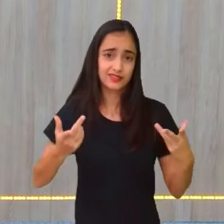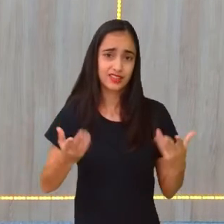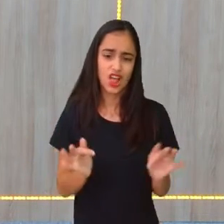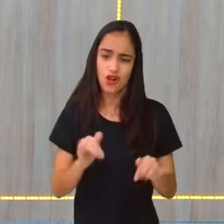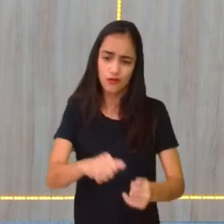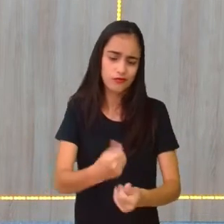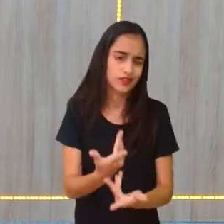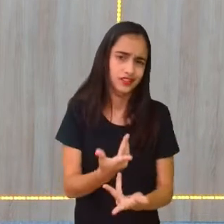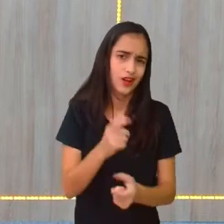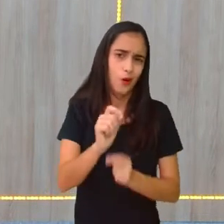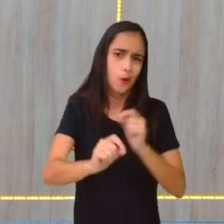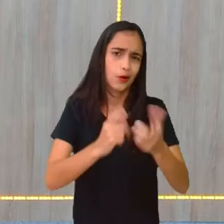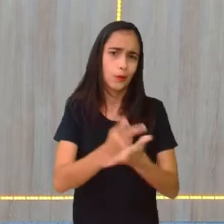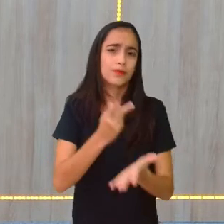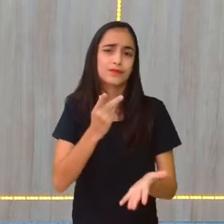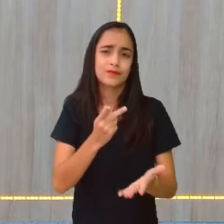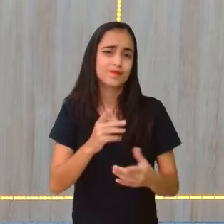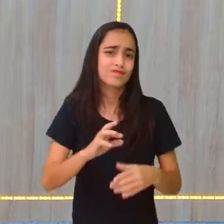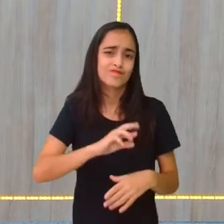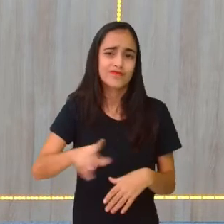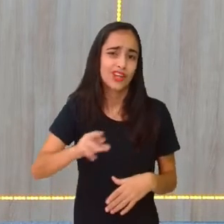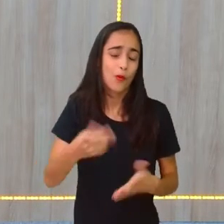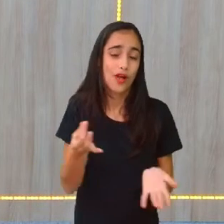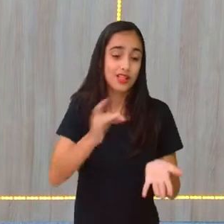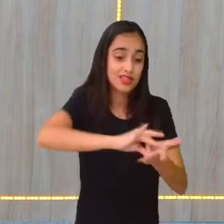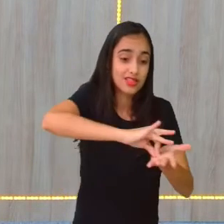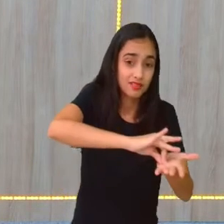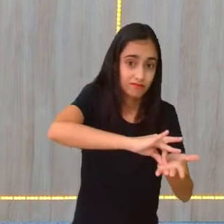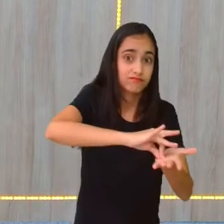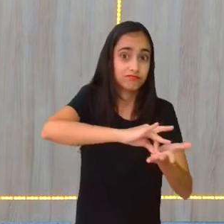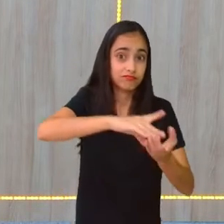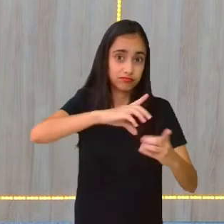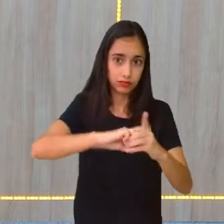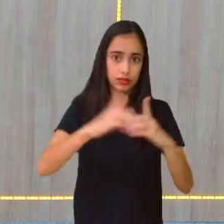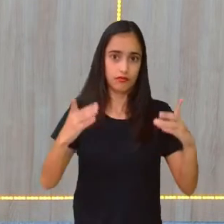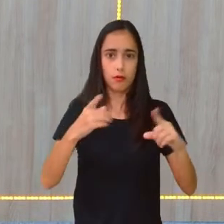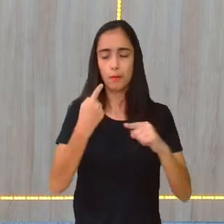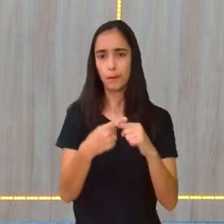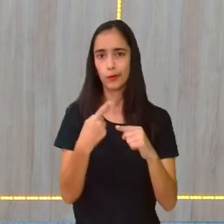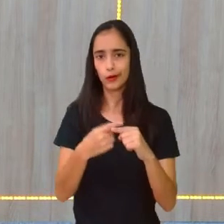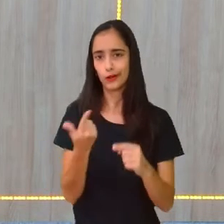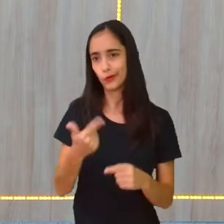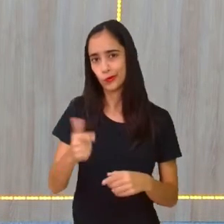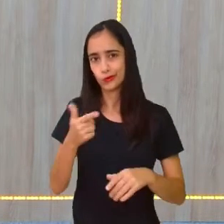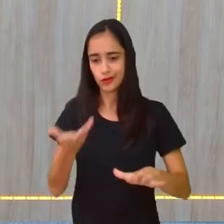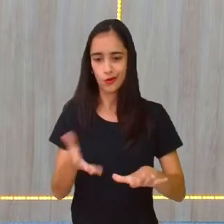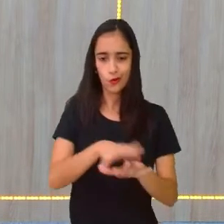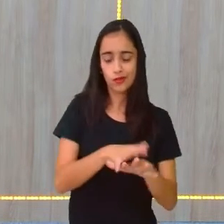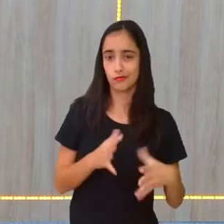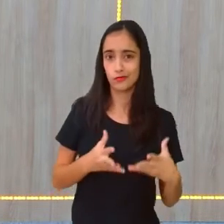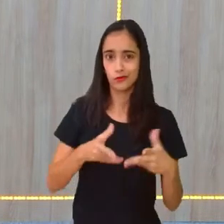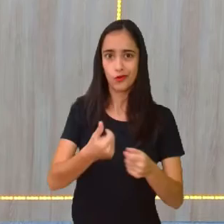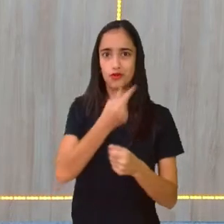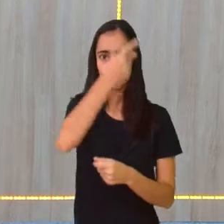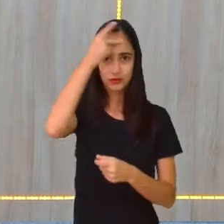sendo tão democrático assim, porque não incluía todos e todas as pessoas.